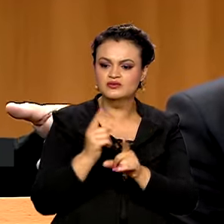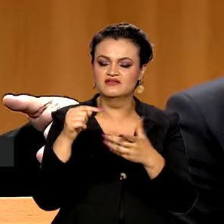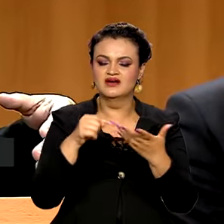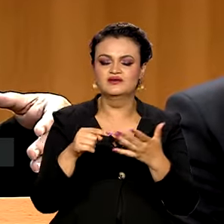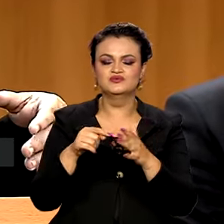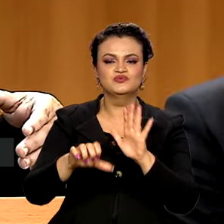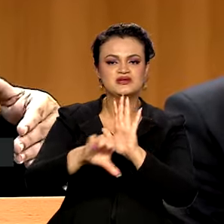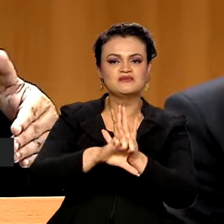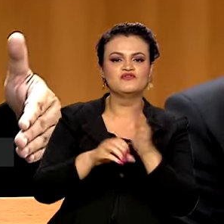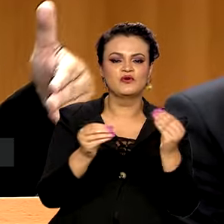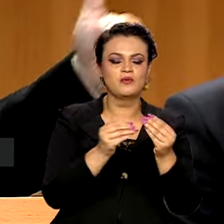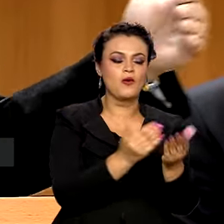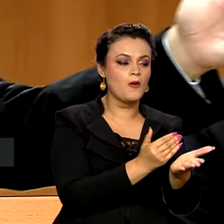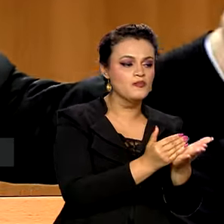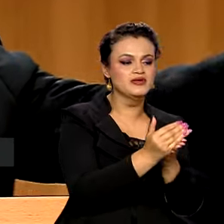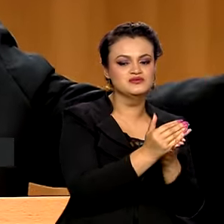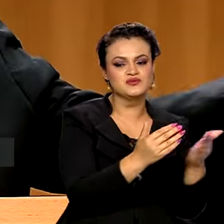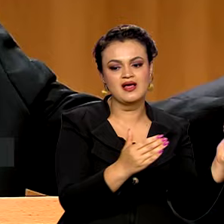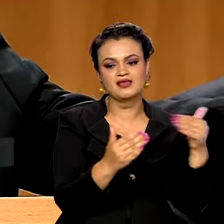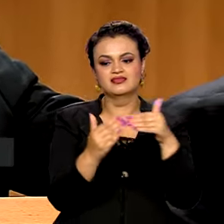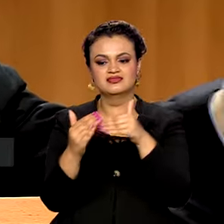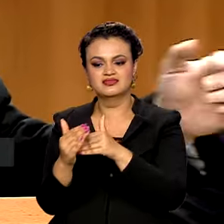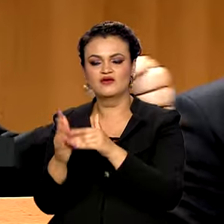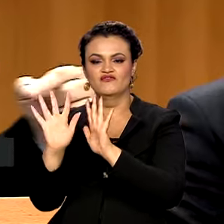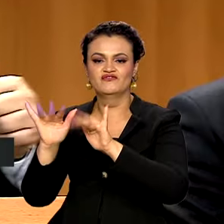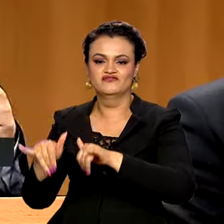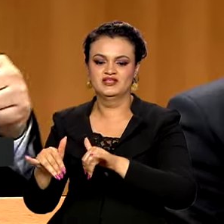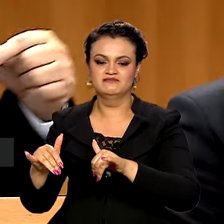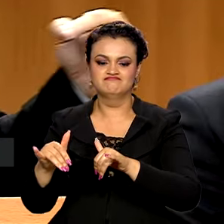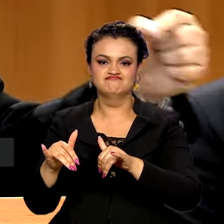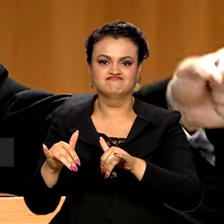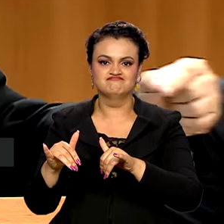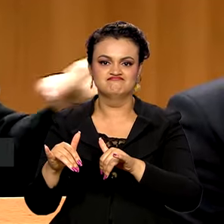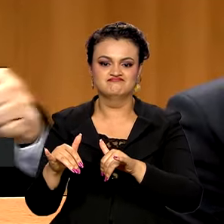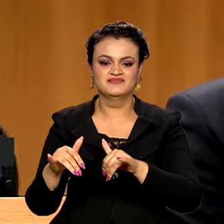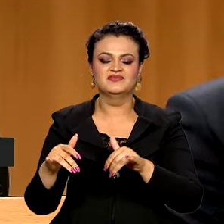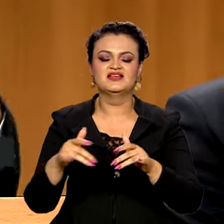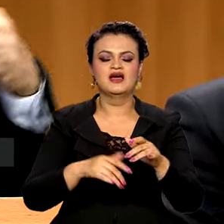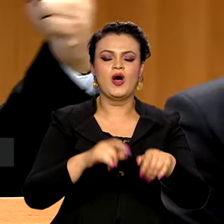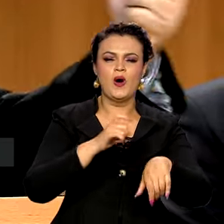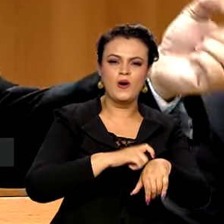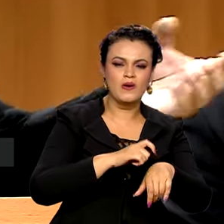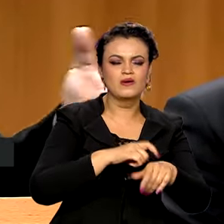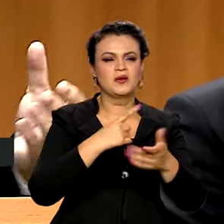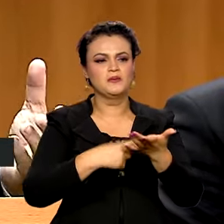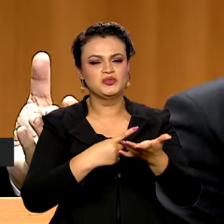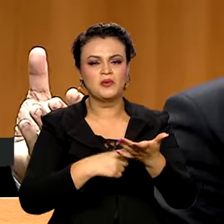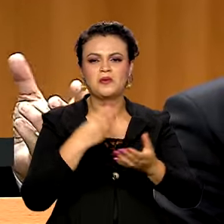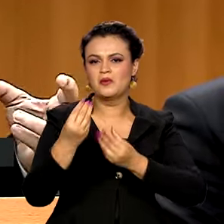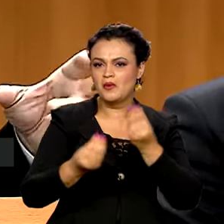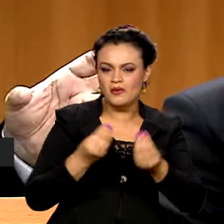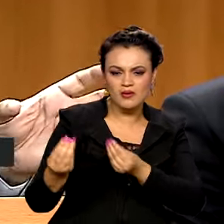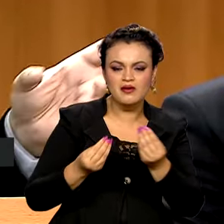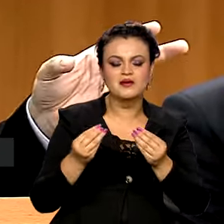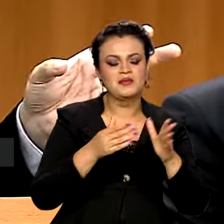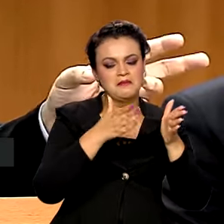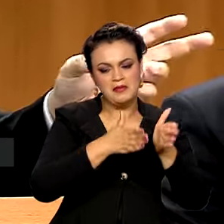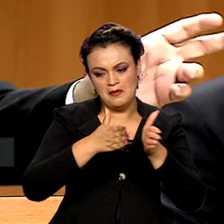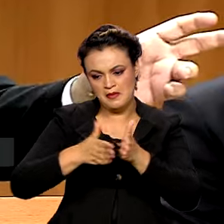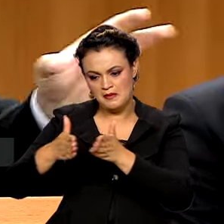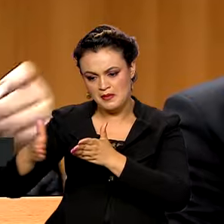crime, desde o início até o desfecho, inclusive itinerários, roteiros e assim sucessivamente. E